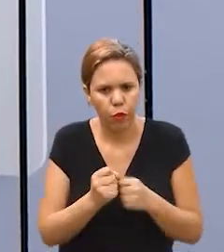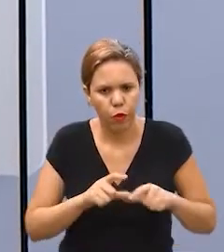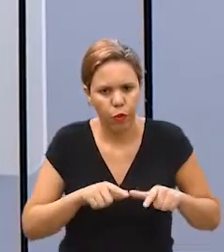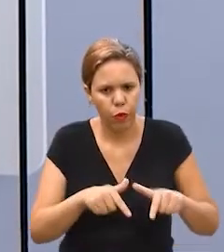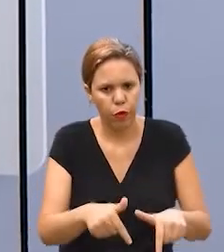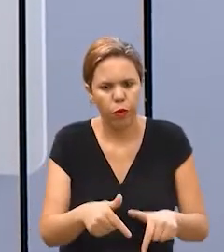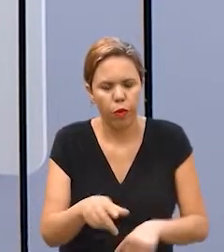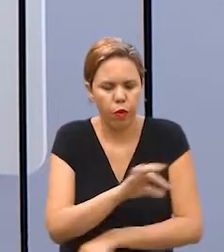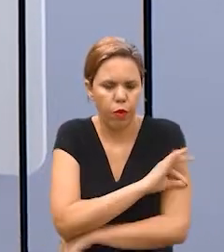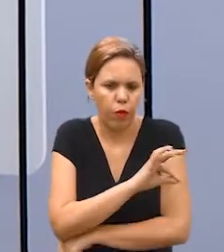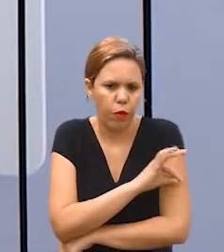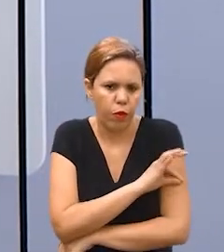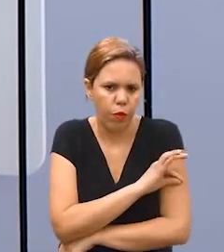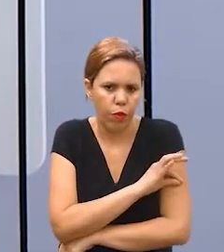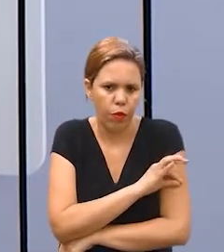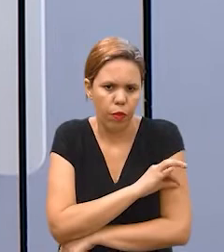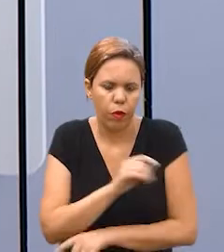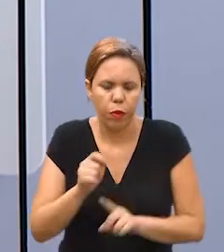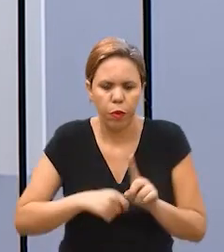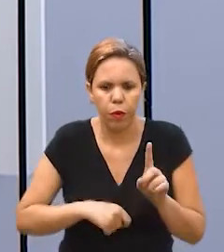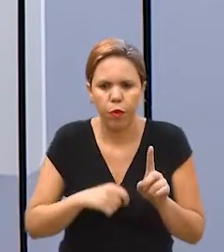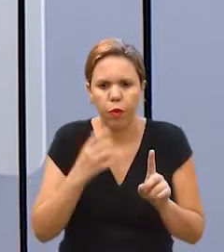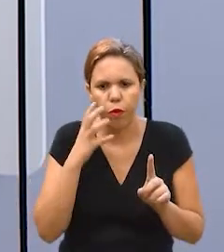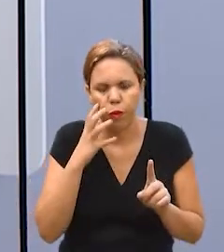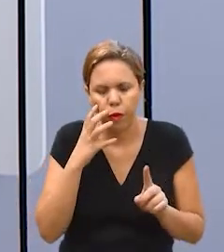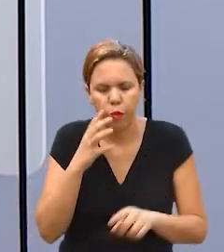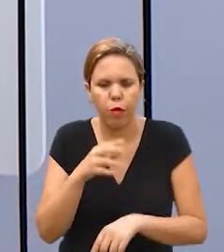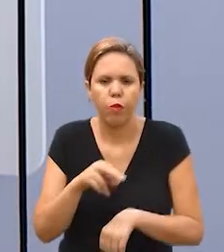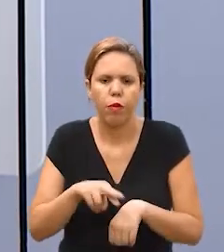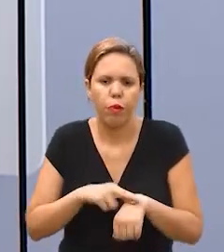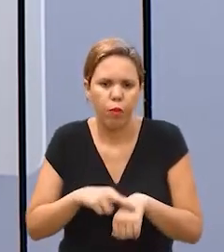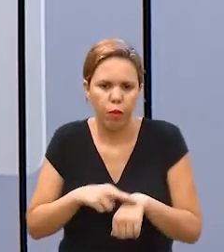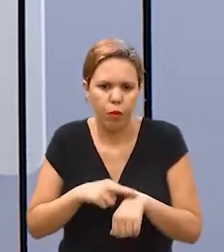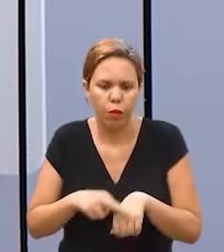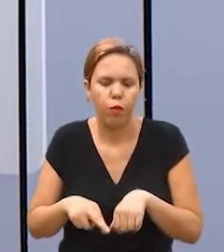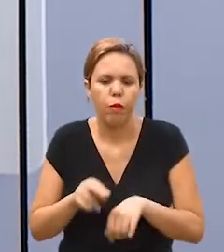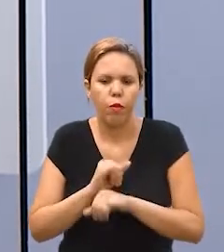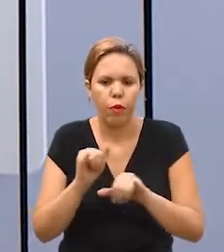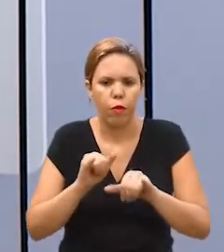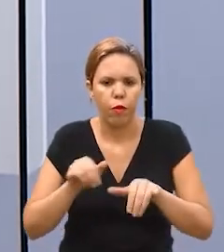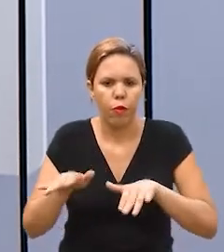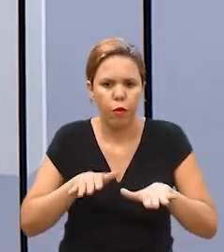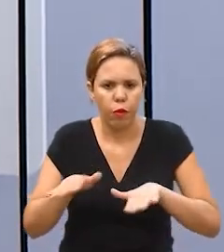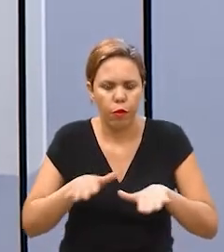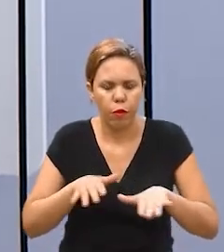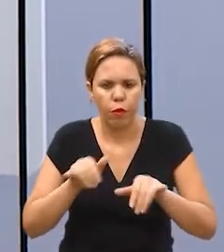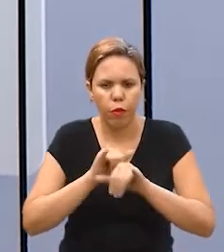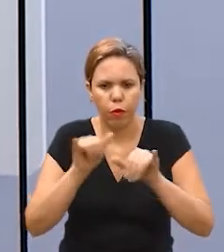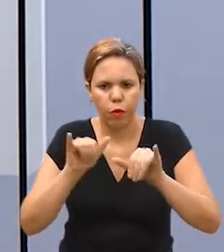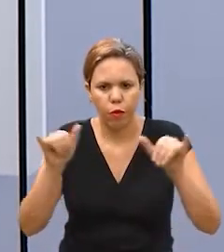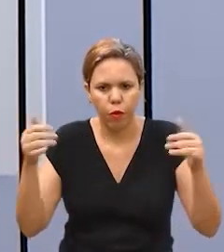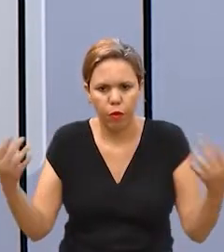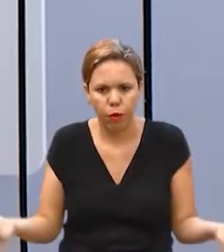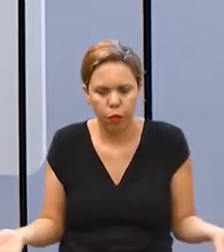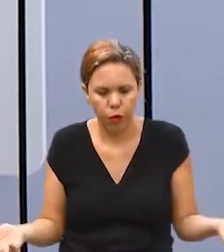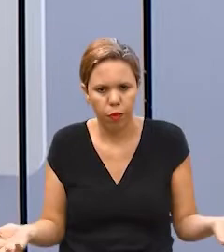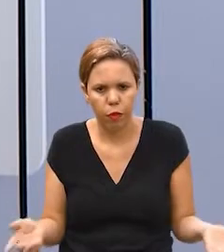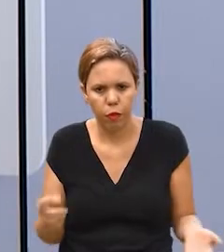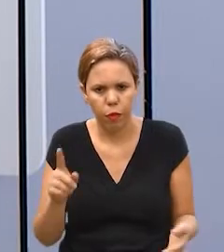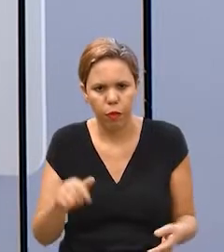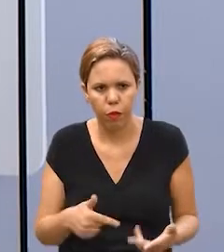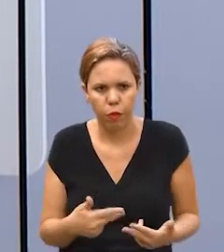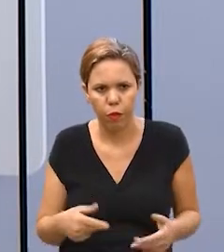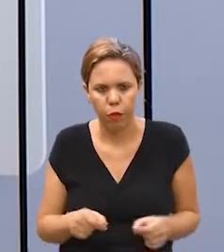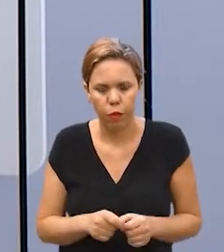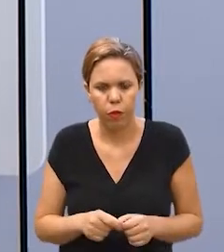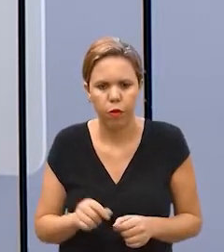a essa iniciativa da Prefeitura, do Fevereiro Violeta, das campanhas de mobilização, de divulgação, porque